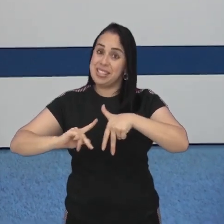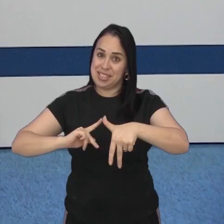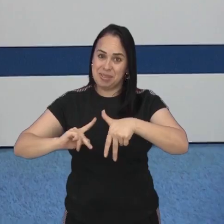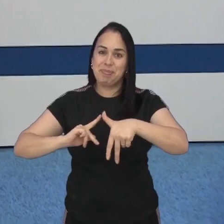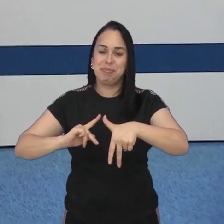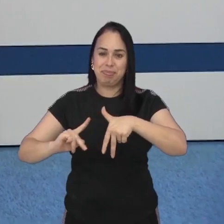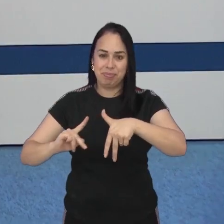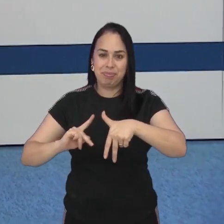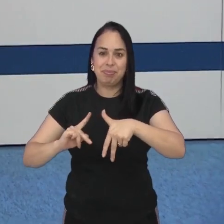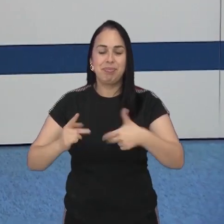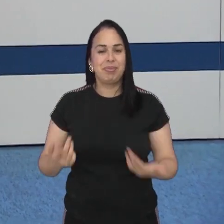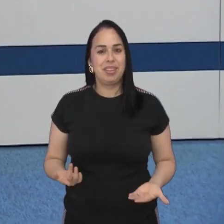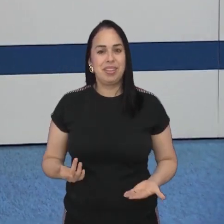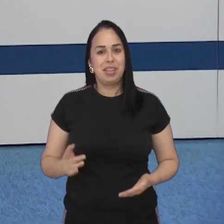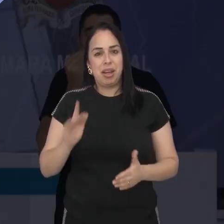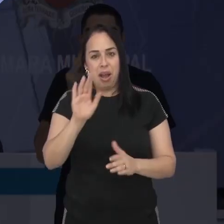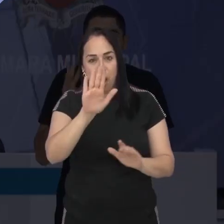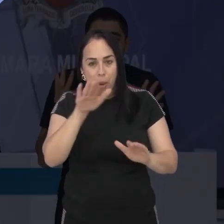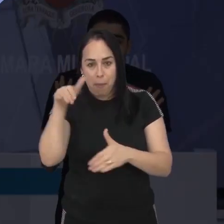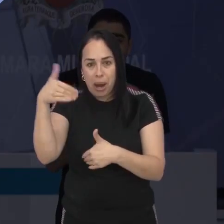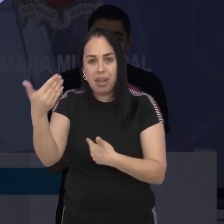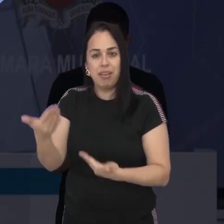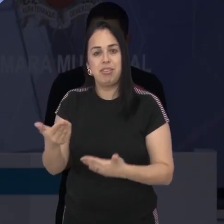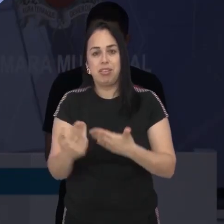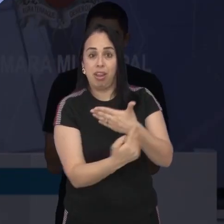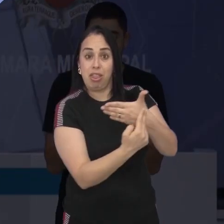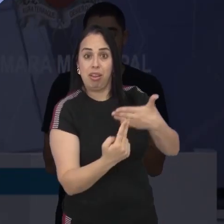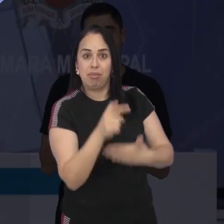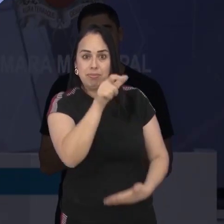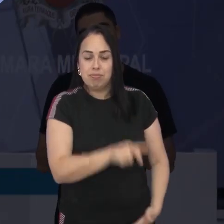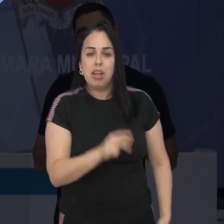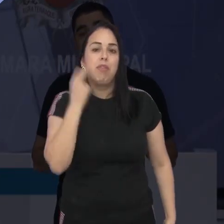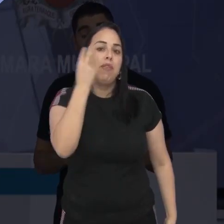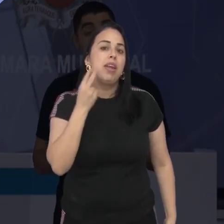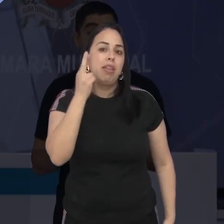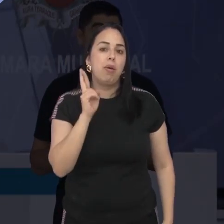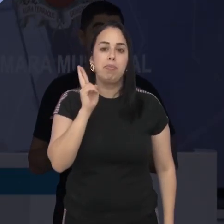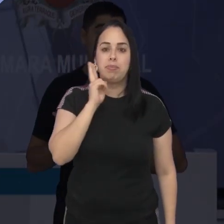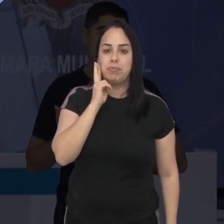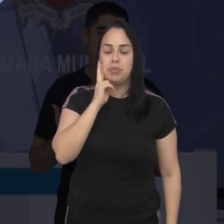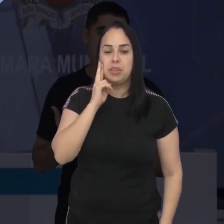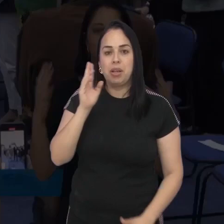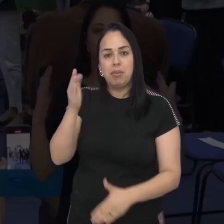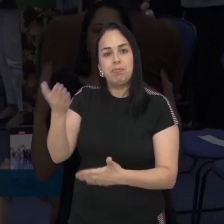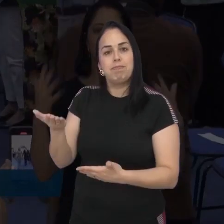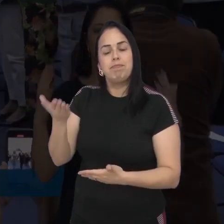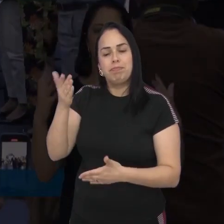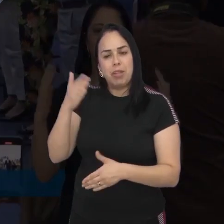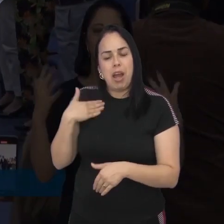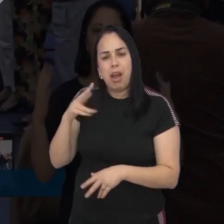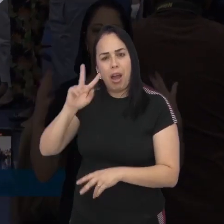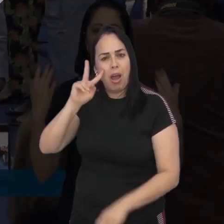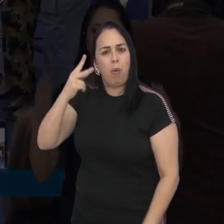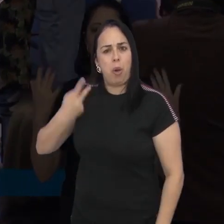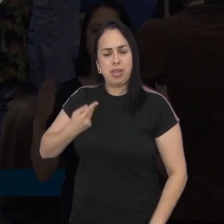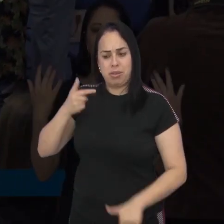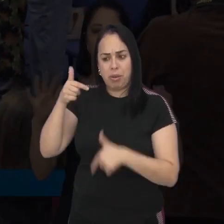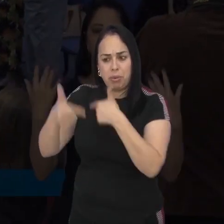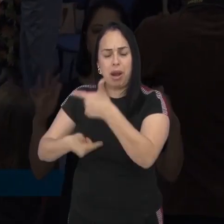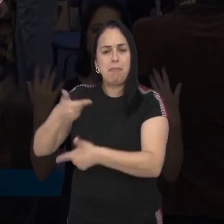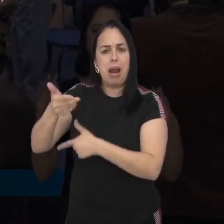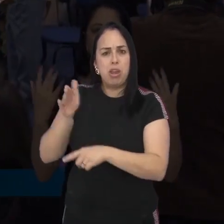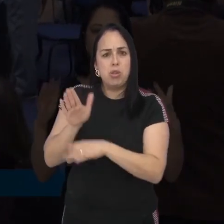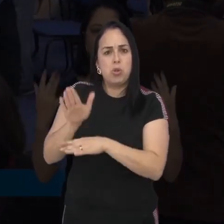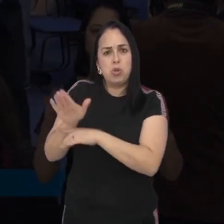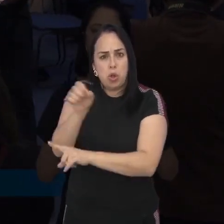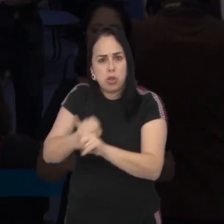de cidadão joseense. A homenagem, de autoria do vereador Renato Santiago, reconhece os trabalhos